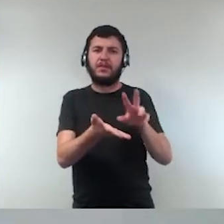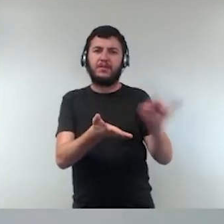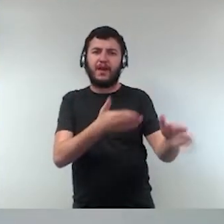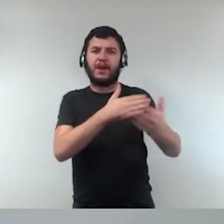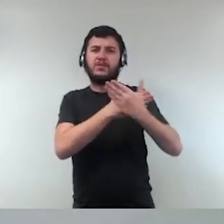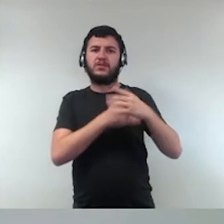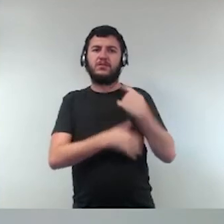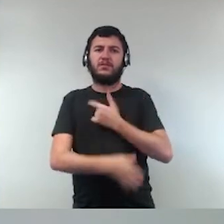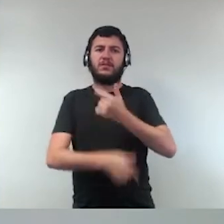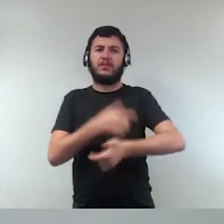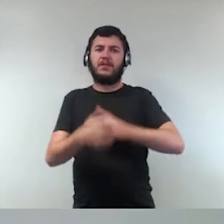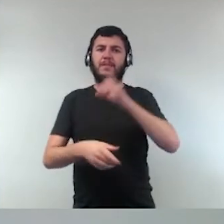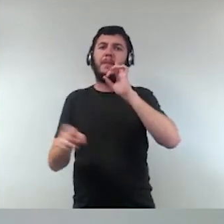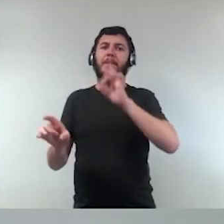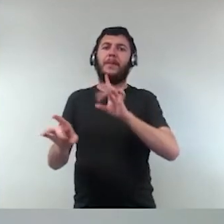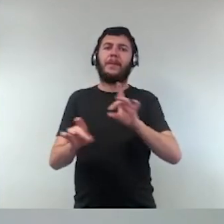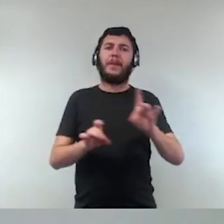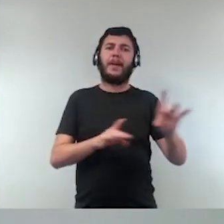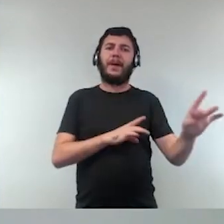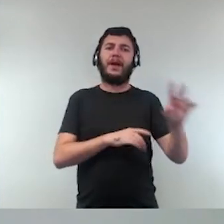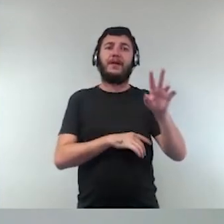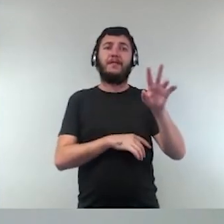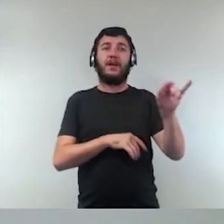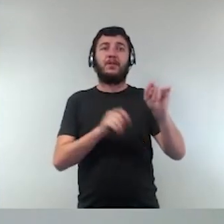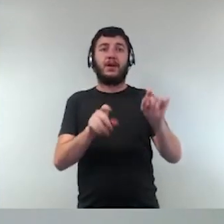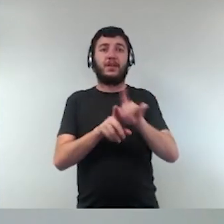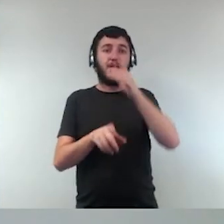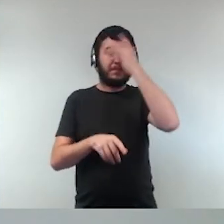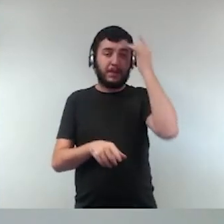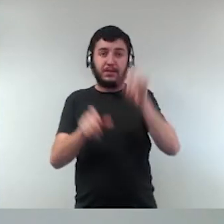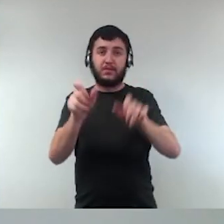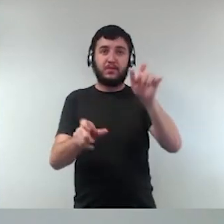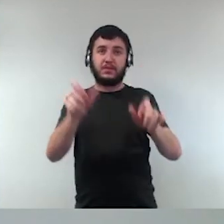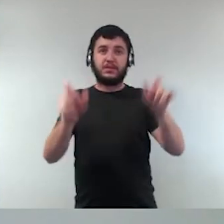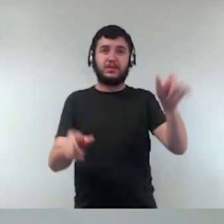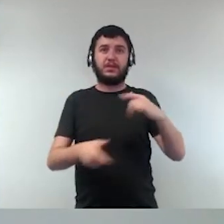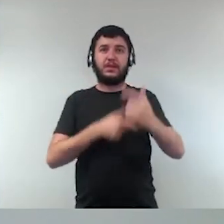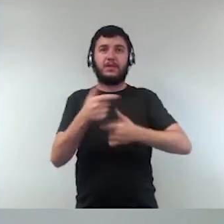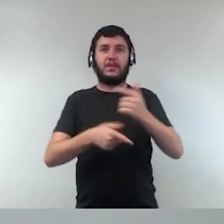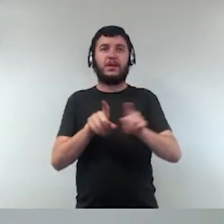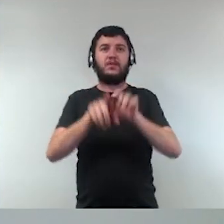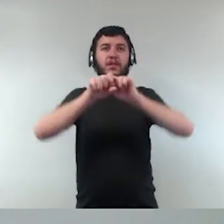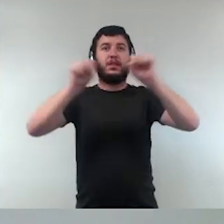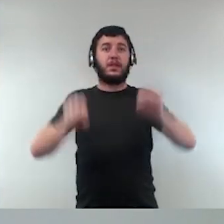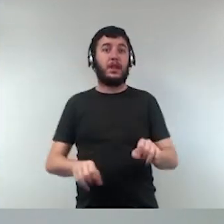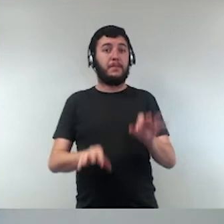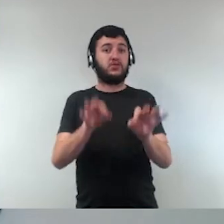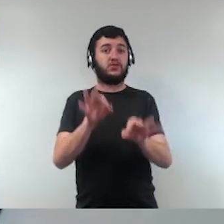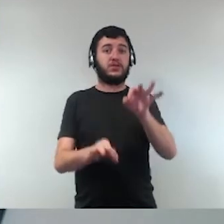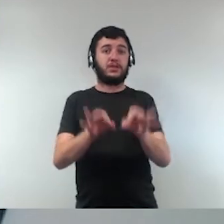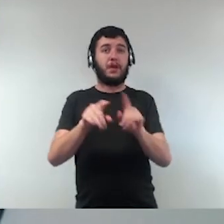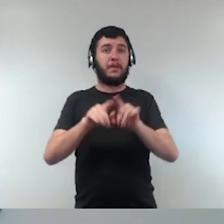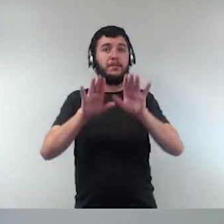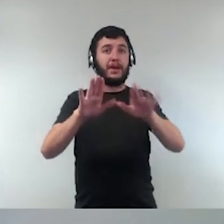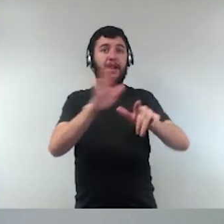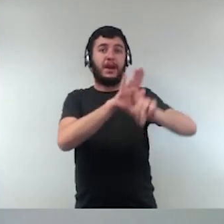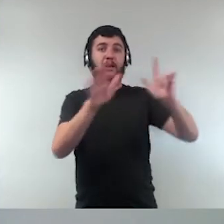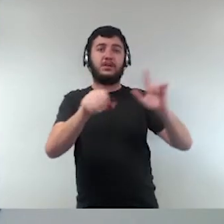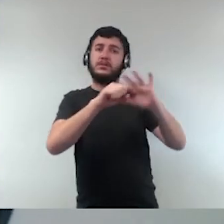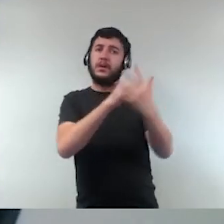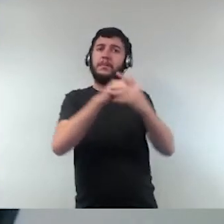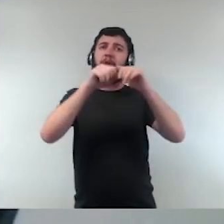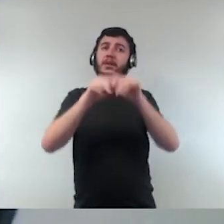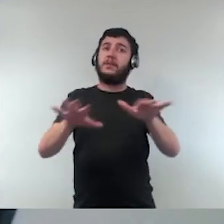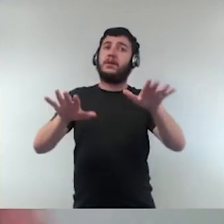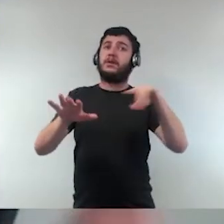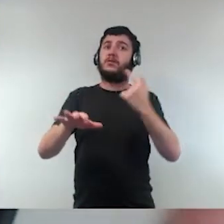a rotina de todos os que lidam com o sistema judicial no seu dia a dia. E se nós, antes da pandemia,